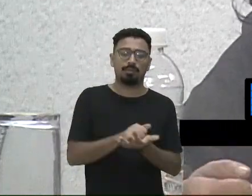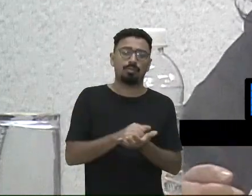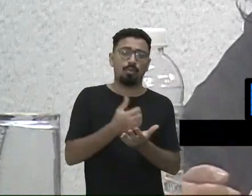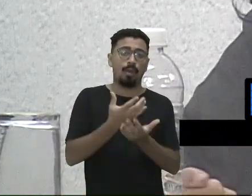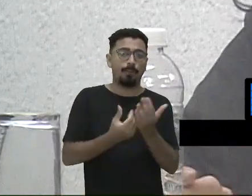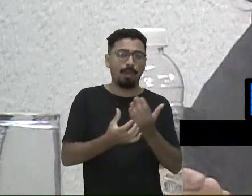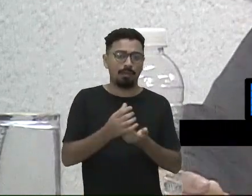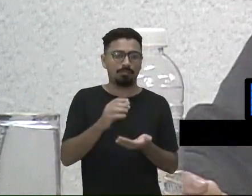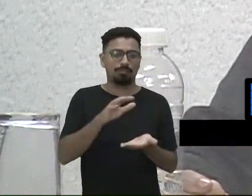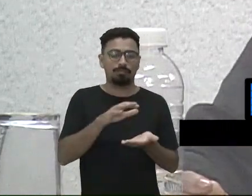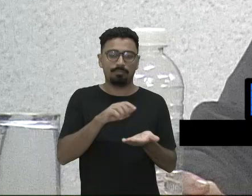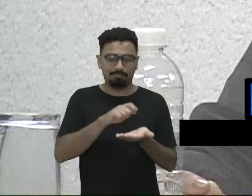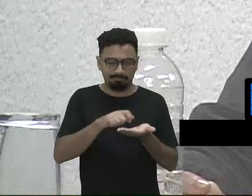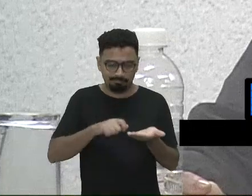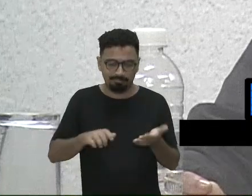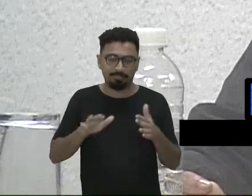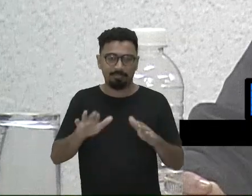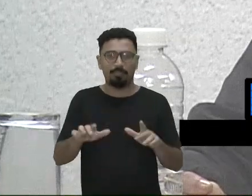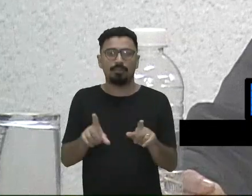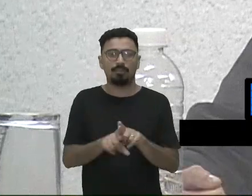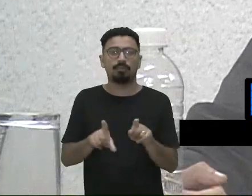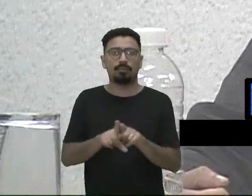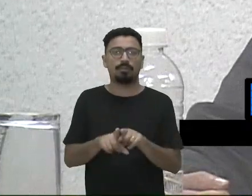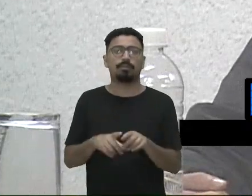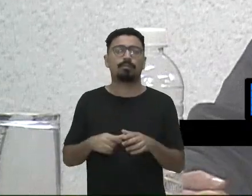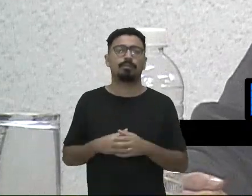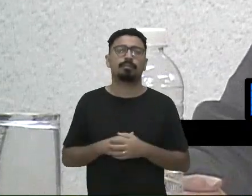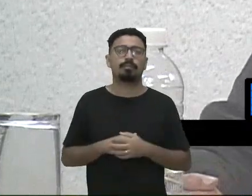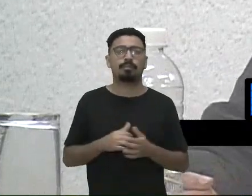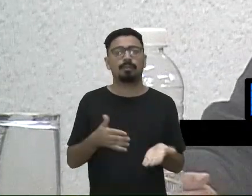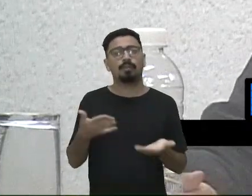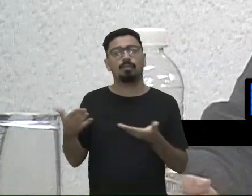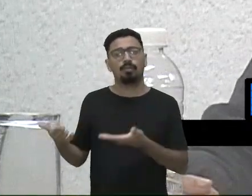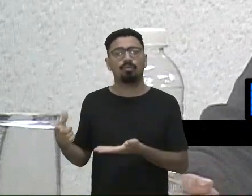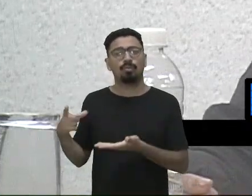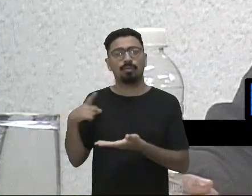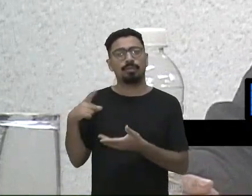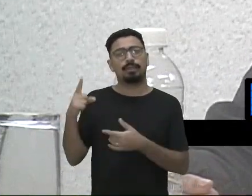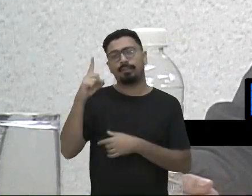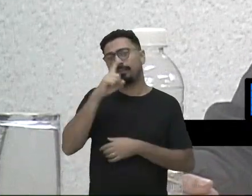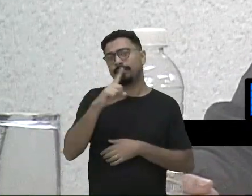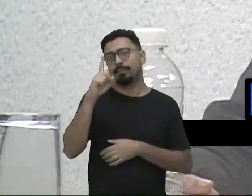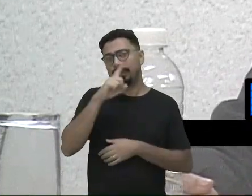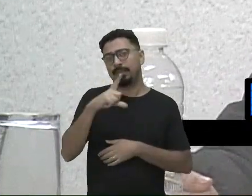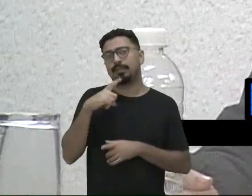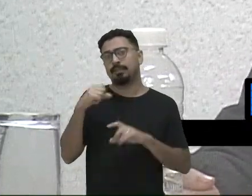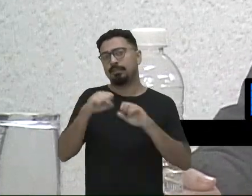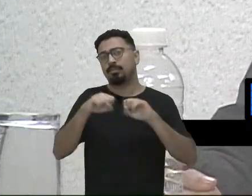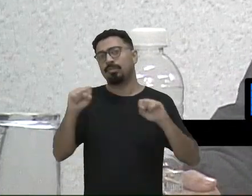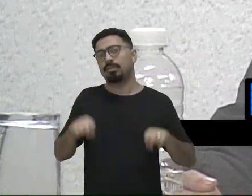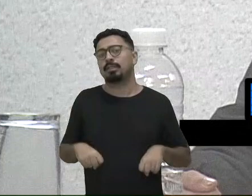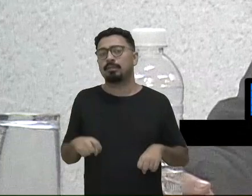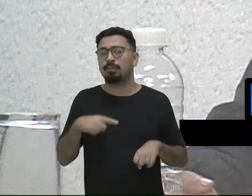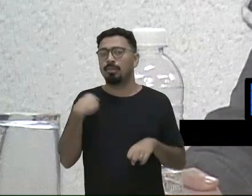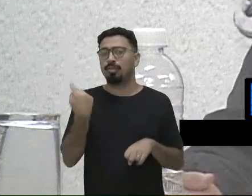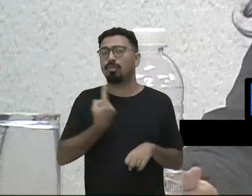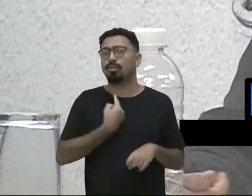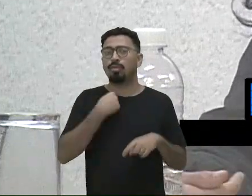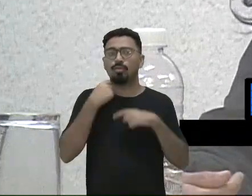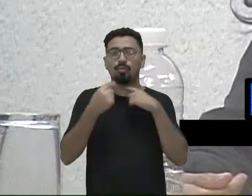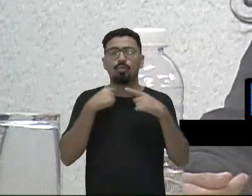próprio punho. Mas, por outro lado, a gente tem essa falha ainda no sistema que faz com que a gente perca